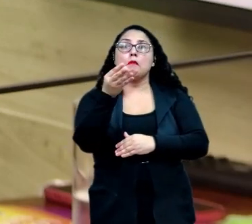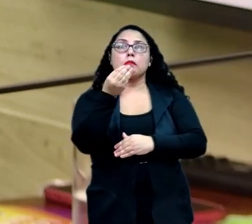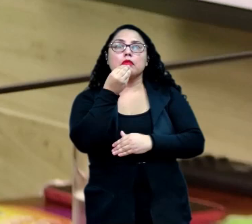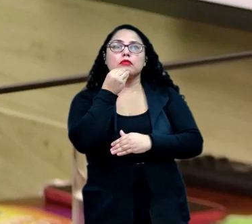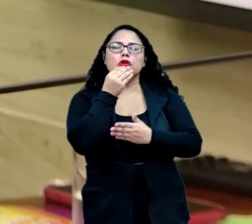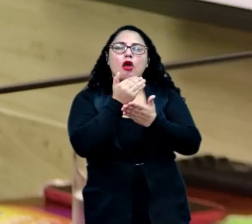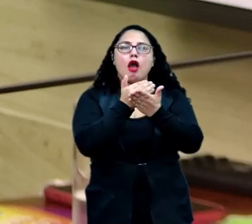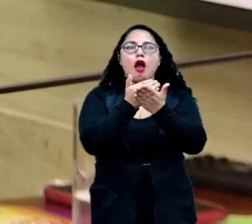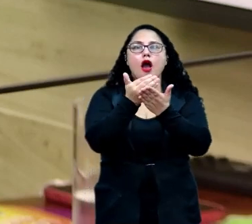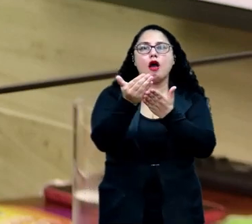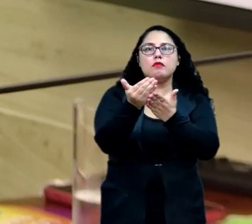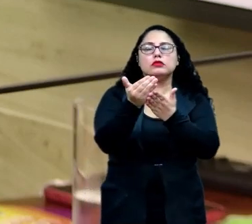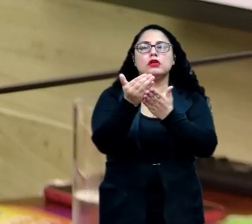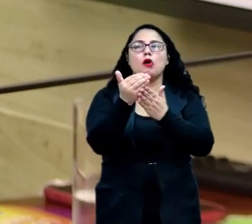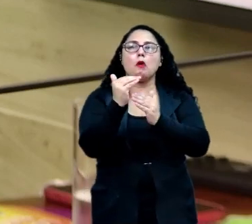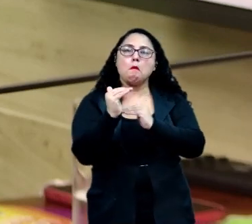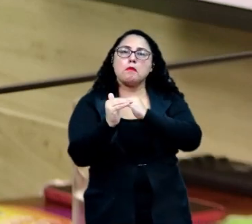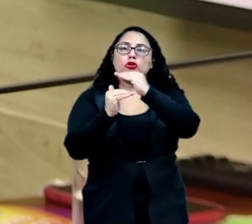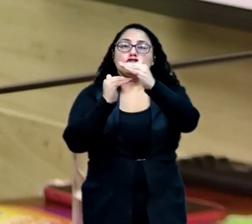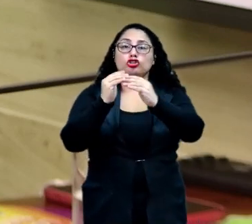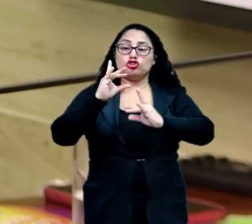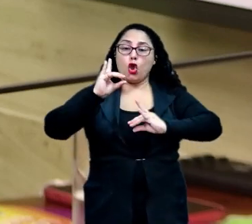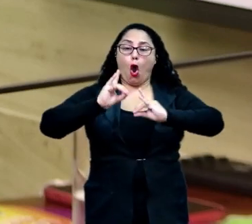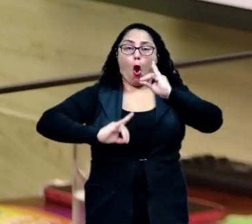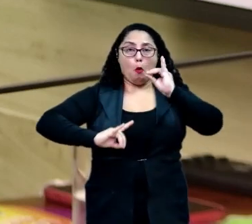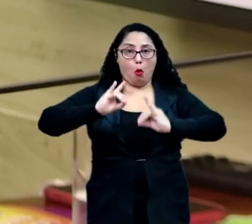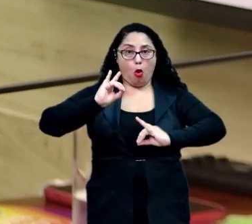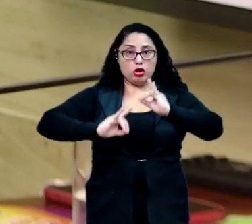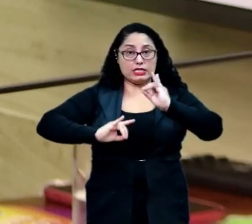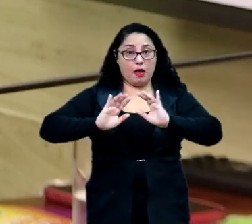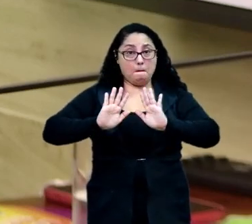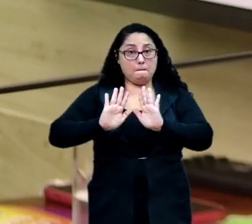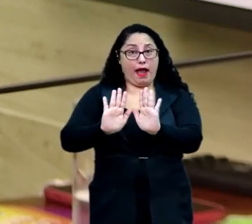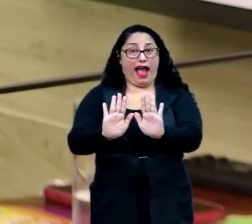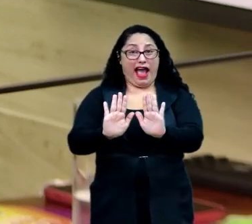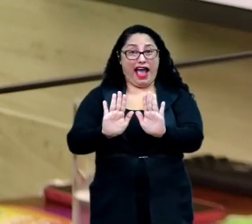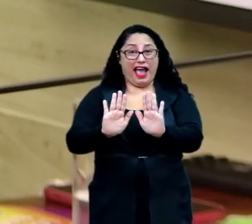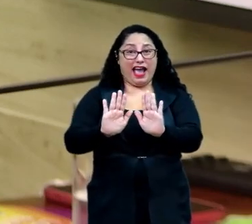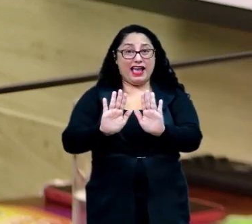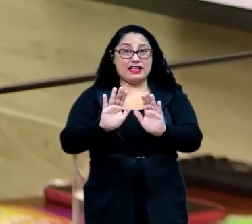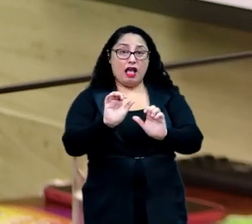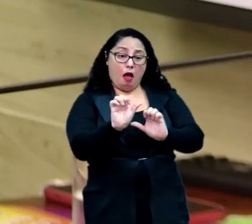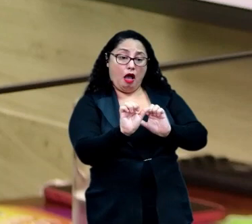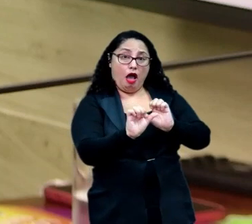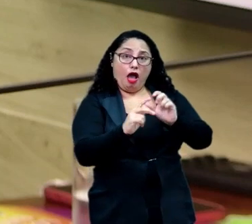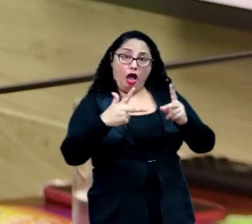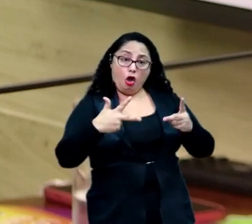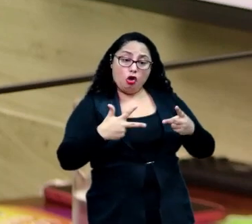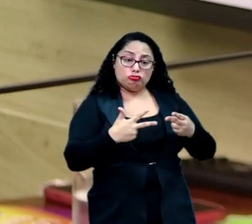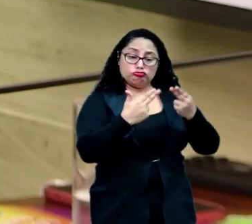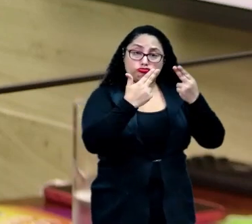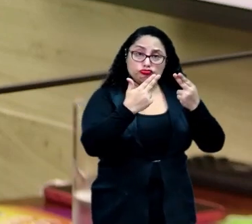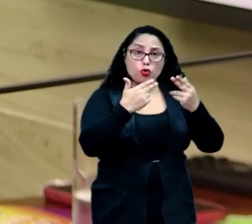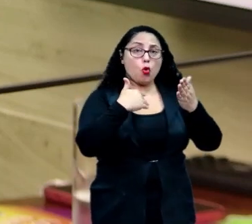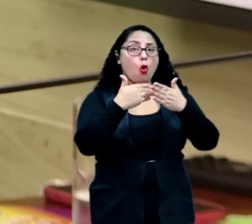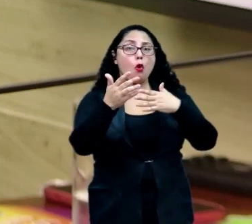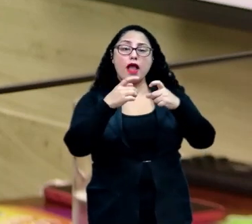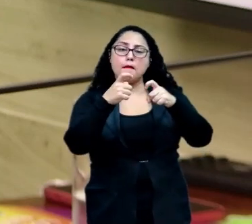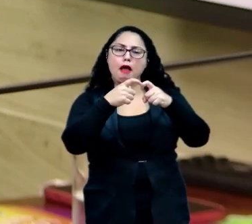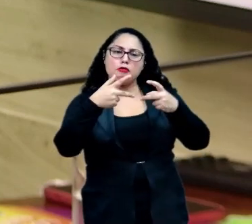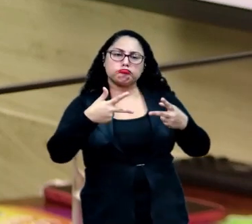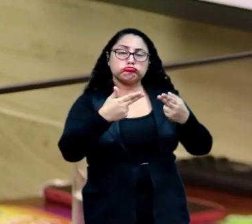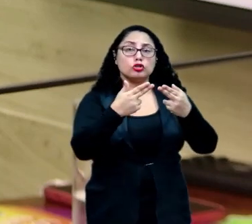possibilidade de começar processo de hormonização. Mas a redesignação, qualquer processo cirúrgico, só